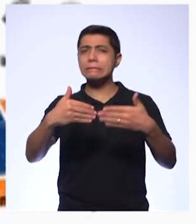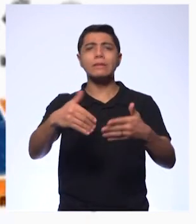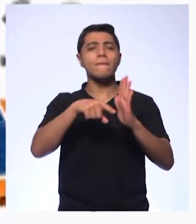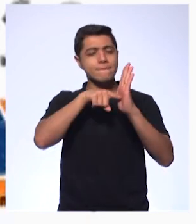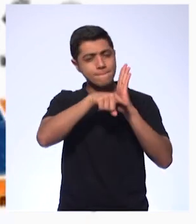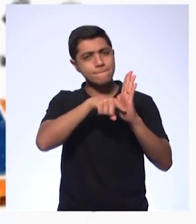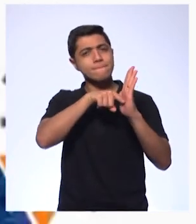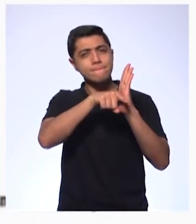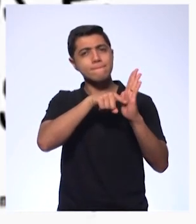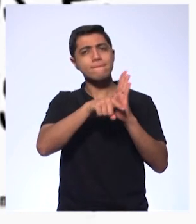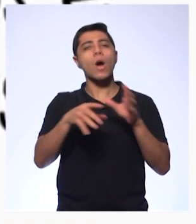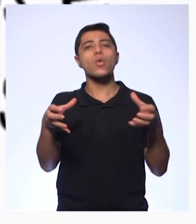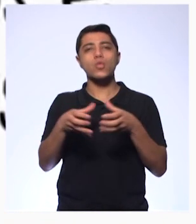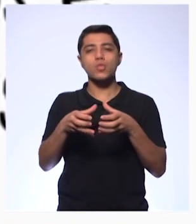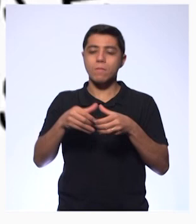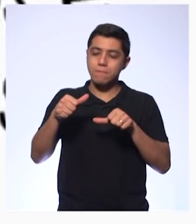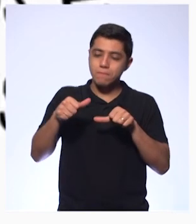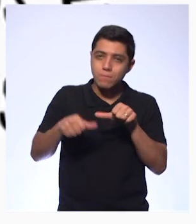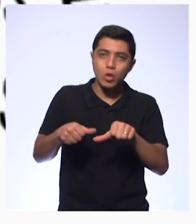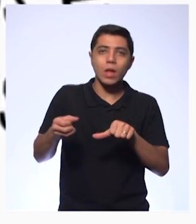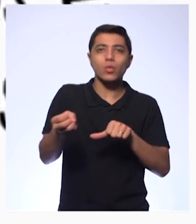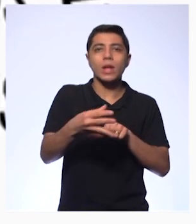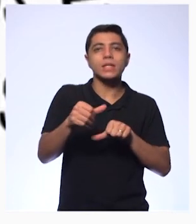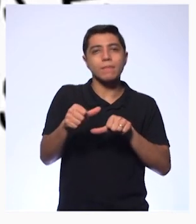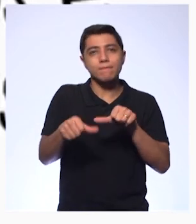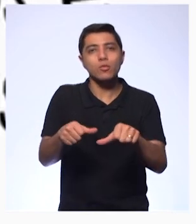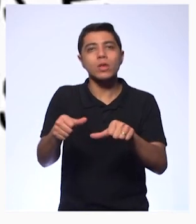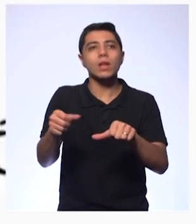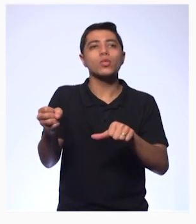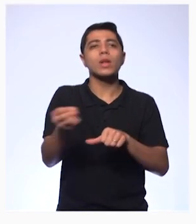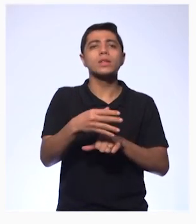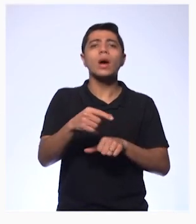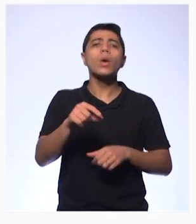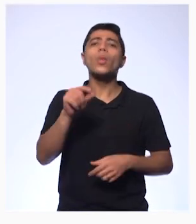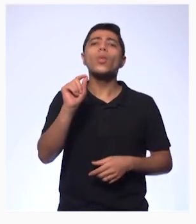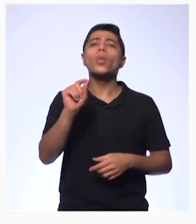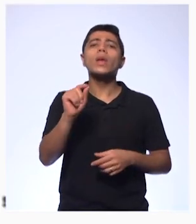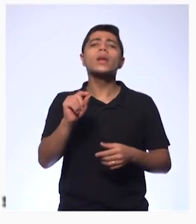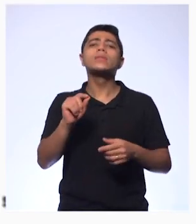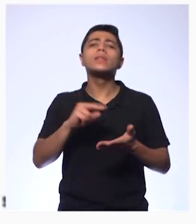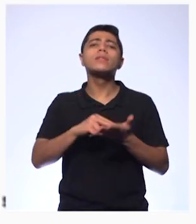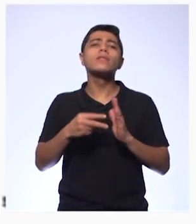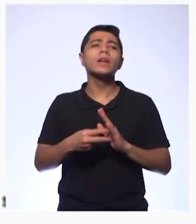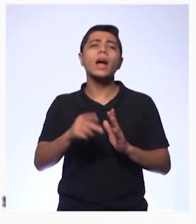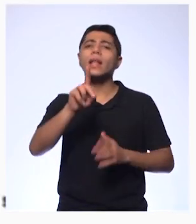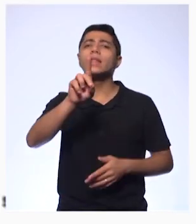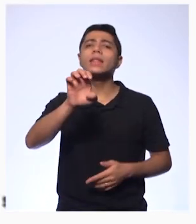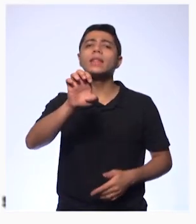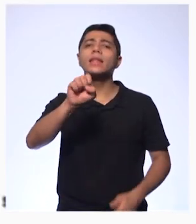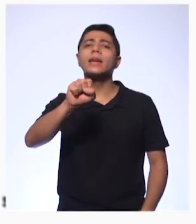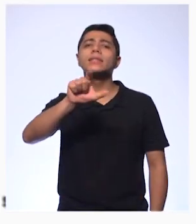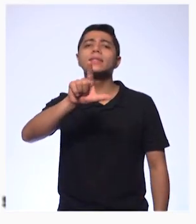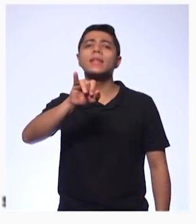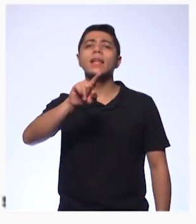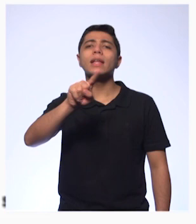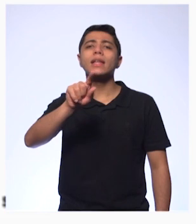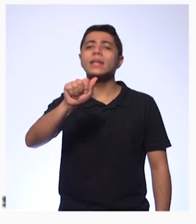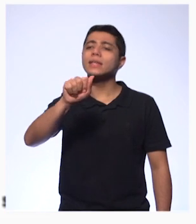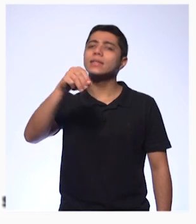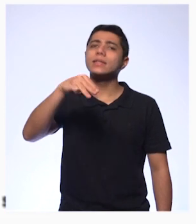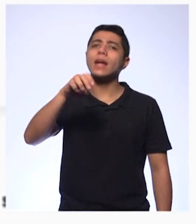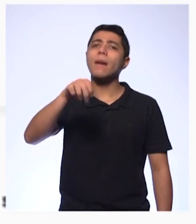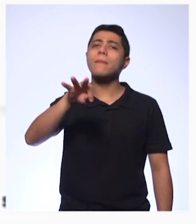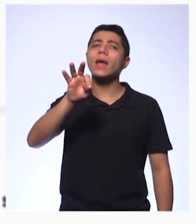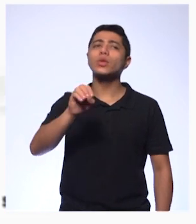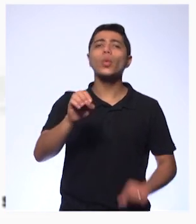vem realizando uma nova atualização. Mas, o que são deslizamentos e solapamentos? Deslizamentos são provocados